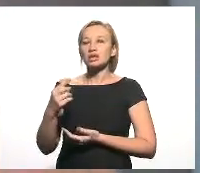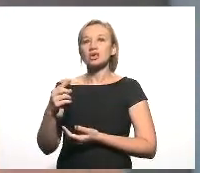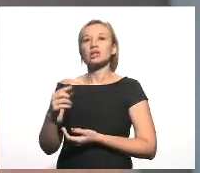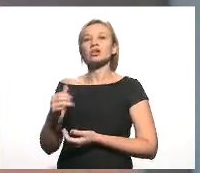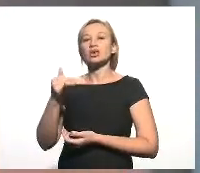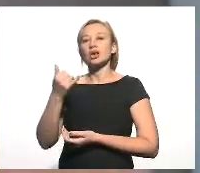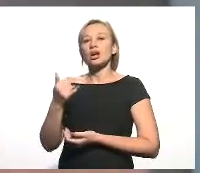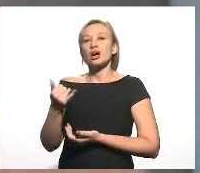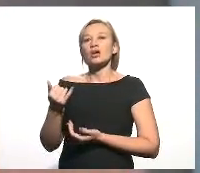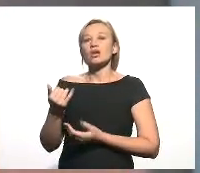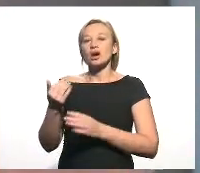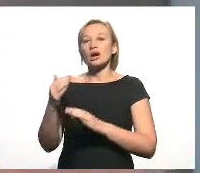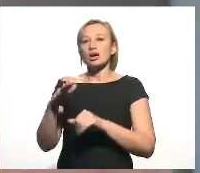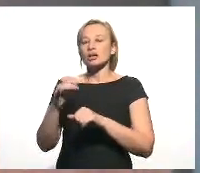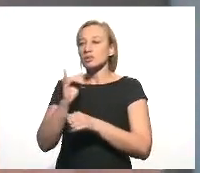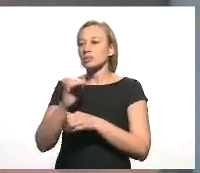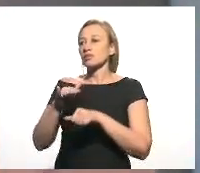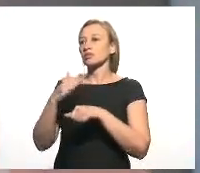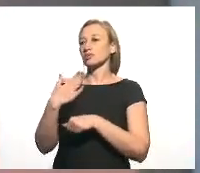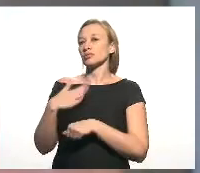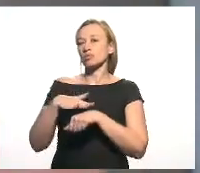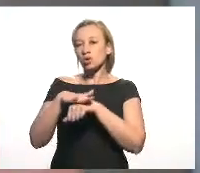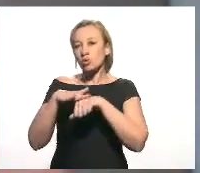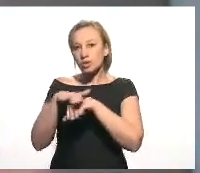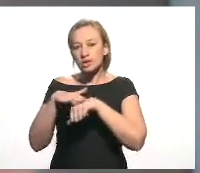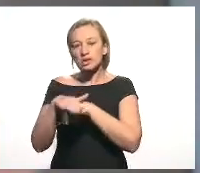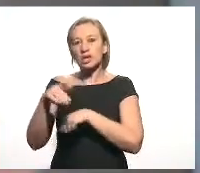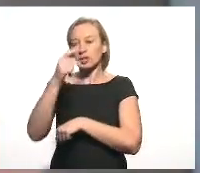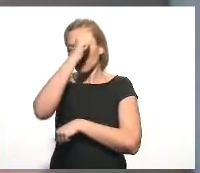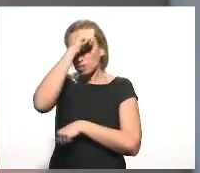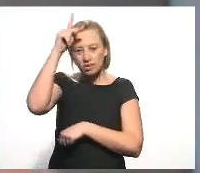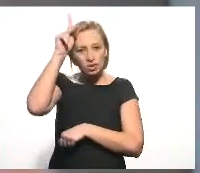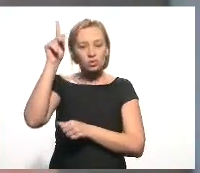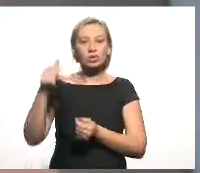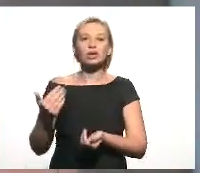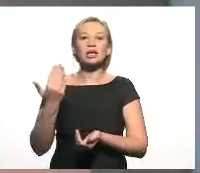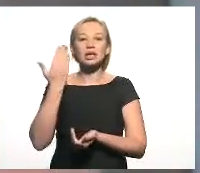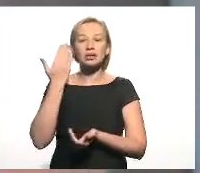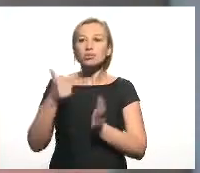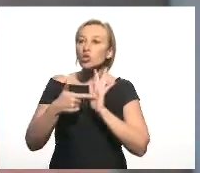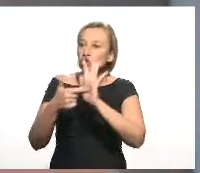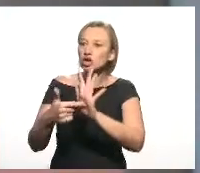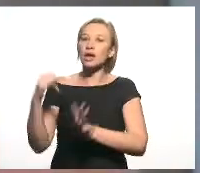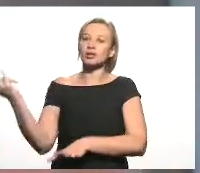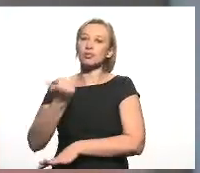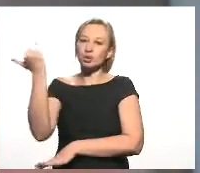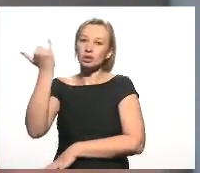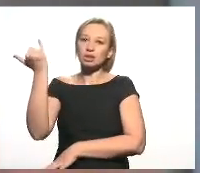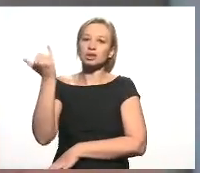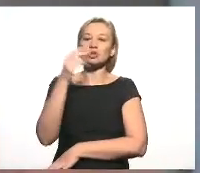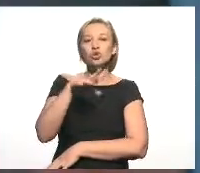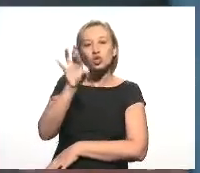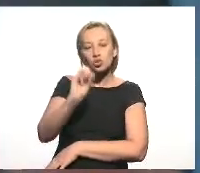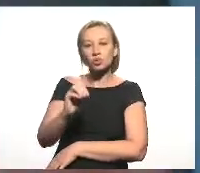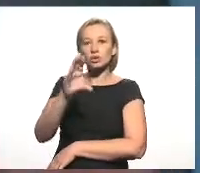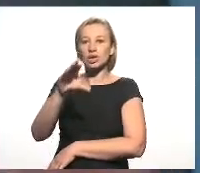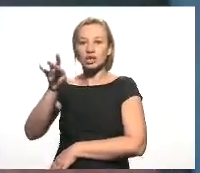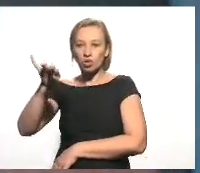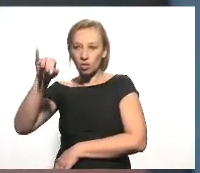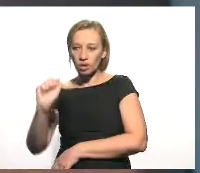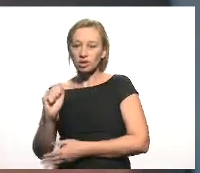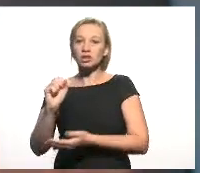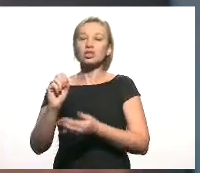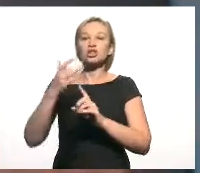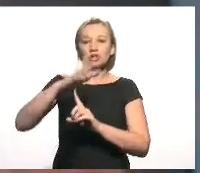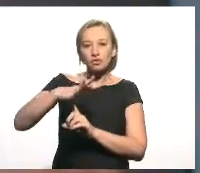não tem explicação, só pode ser fruto do desconhecimento da importância do circuito carioca de feiras orgânicas. Em